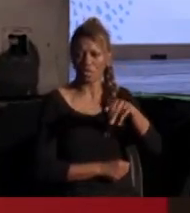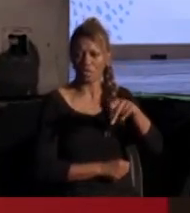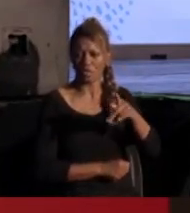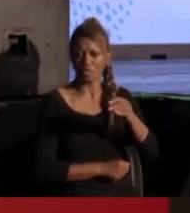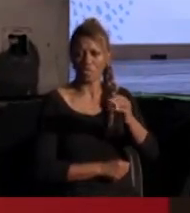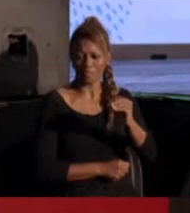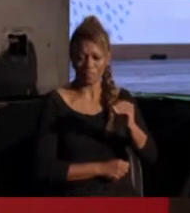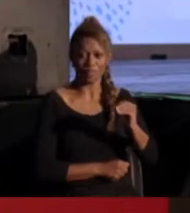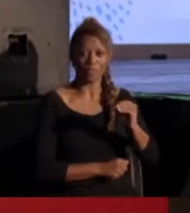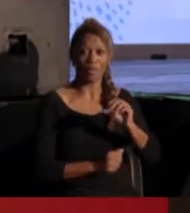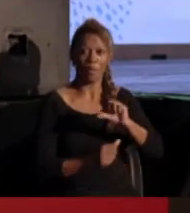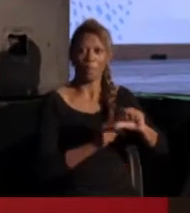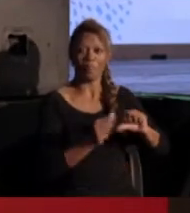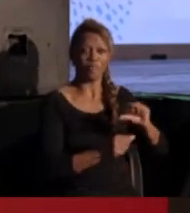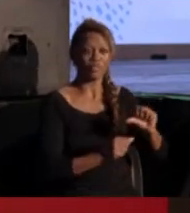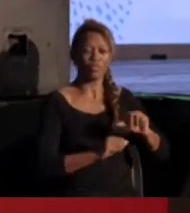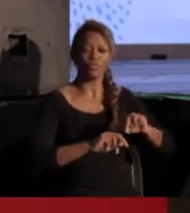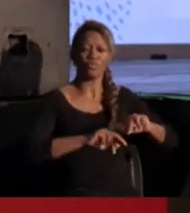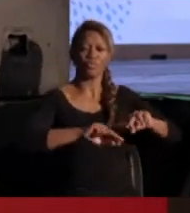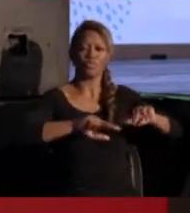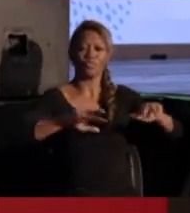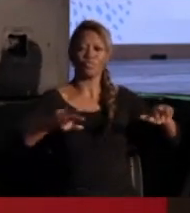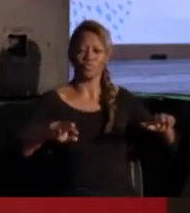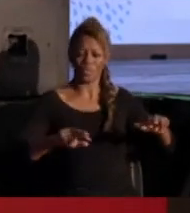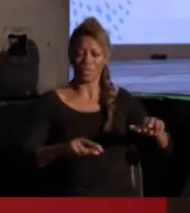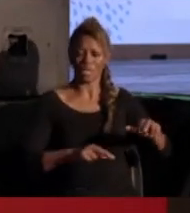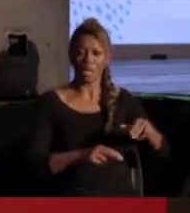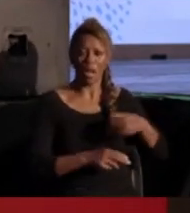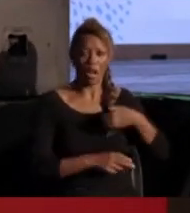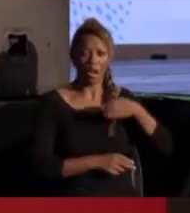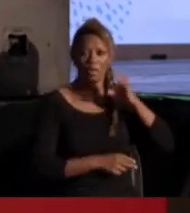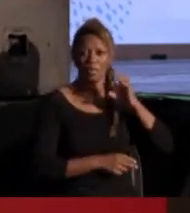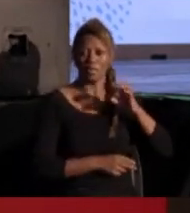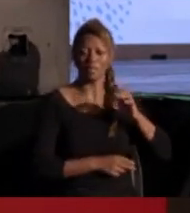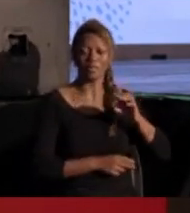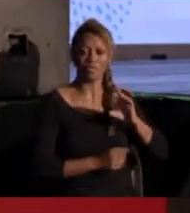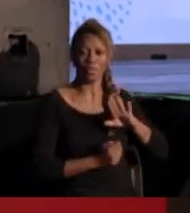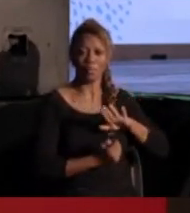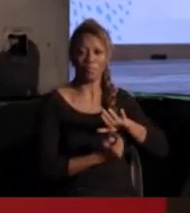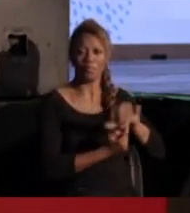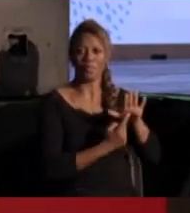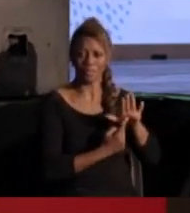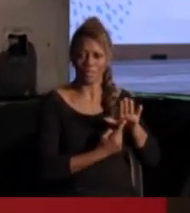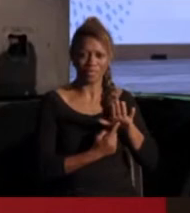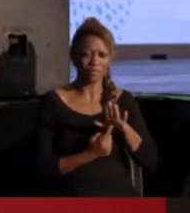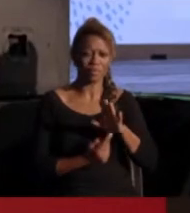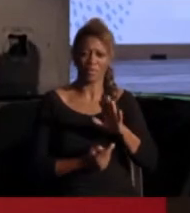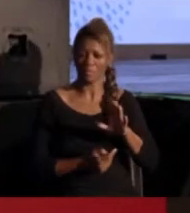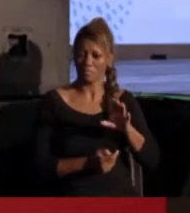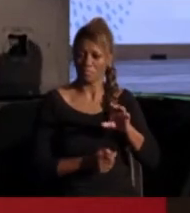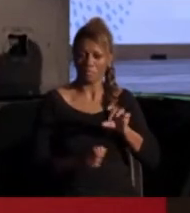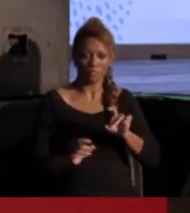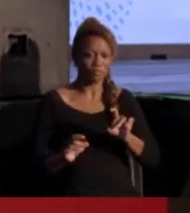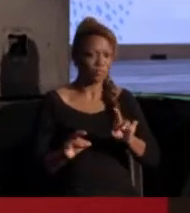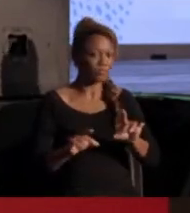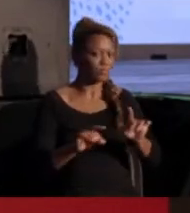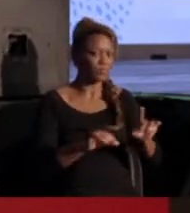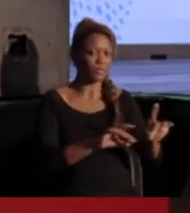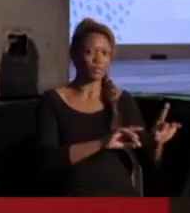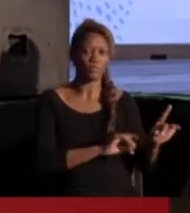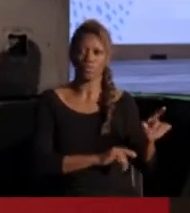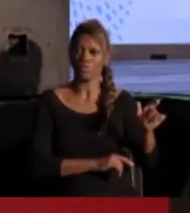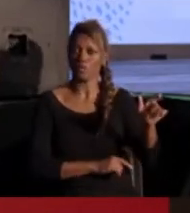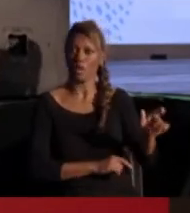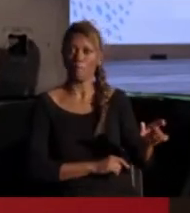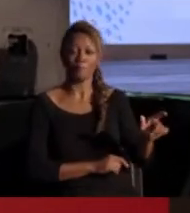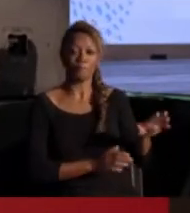E que se colocasse em todos os produtos lácteos a indicação: este produto não é indicado para crianças menores de um ano. Esta